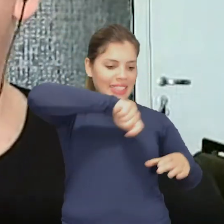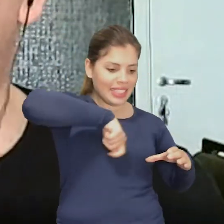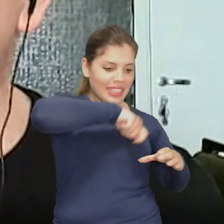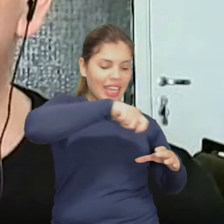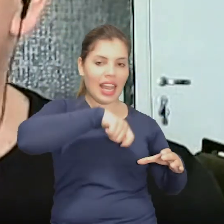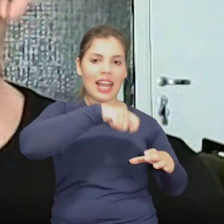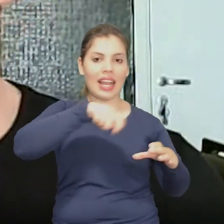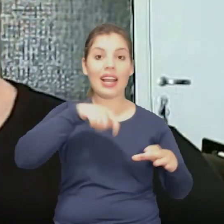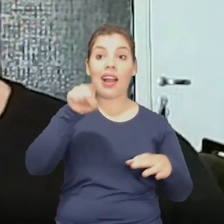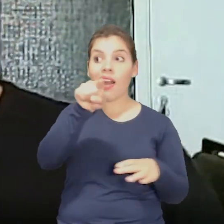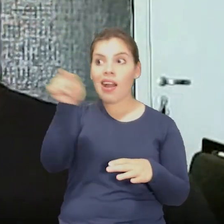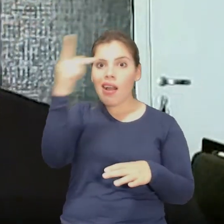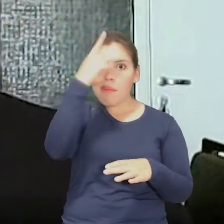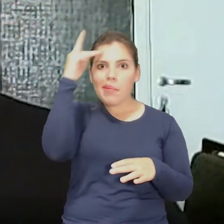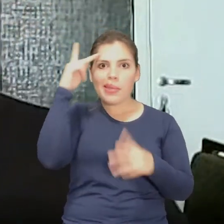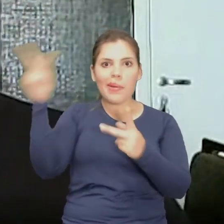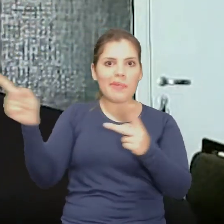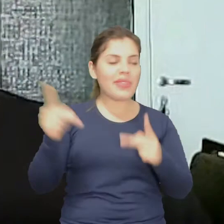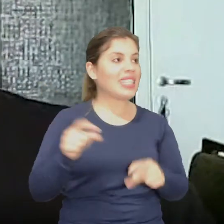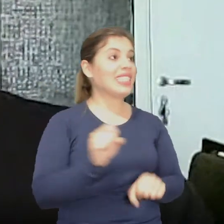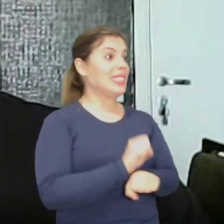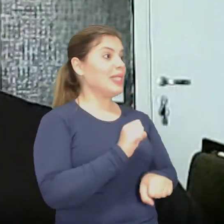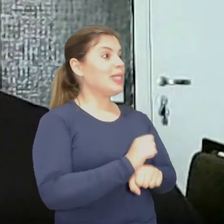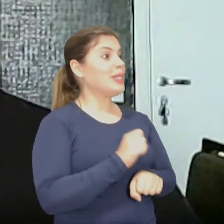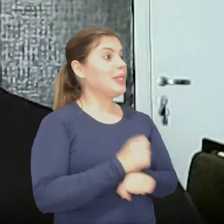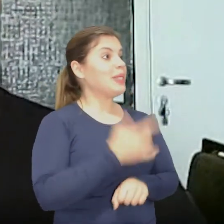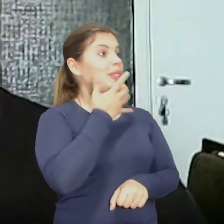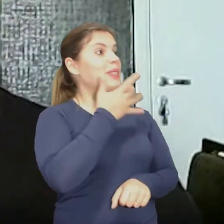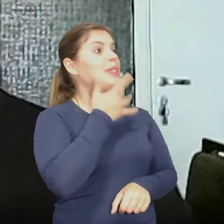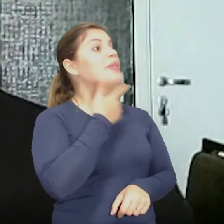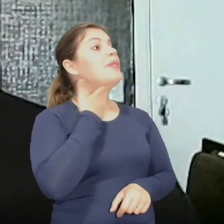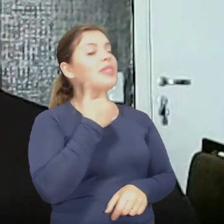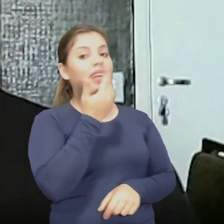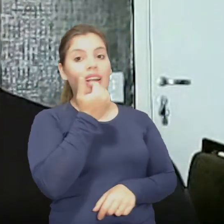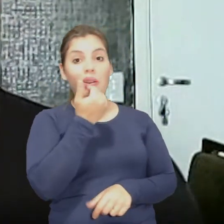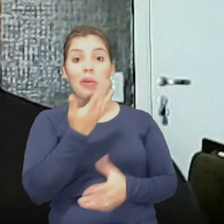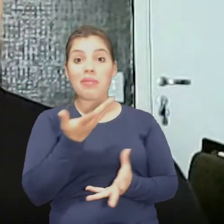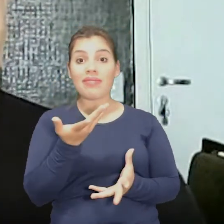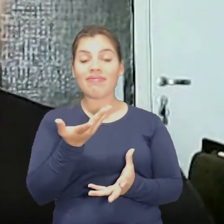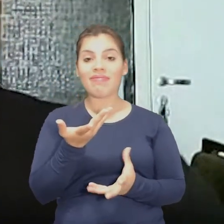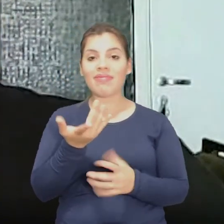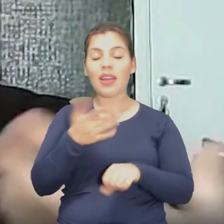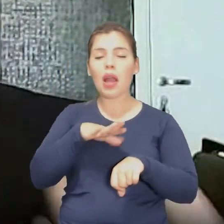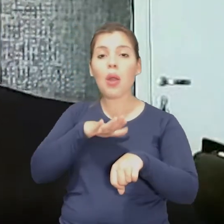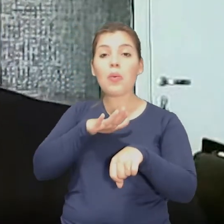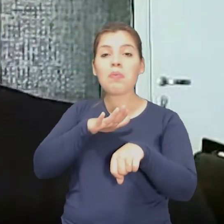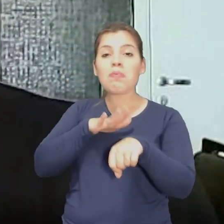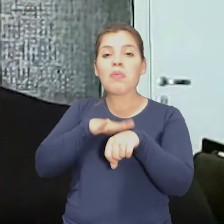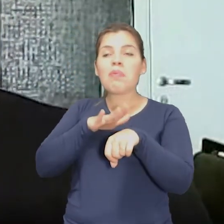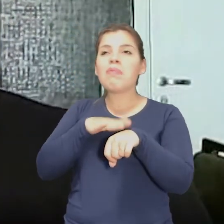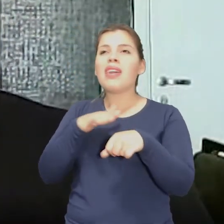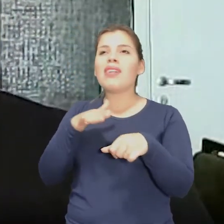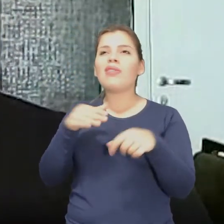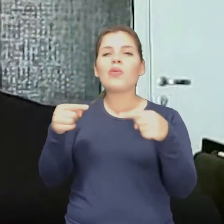com a preparação, e as pessoas que estão esperando ali também, nossa, querem comer aquilo. Então, realmente é um momento